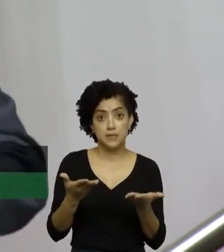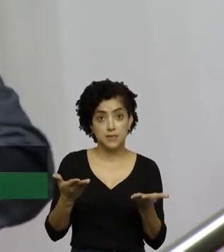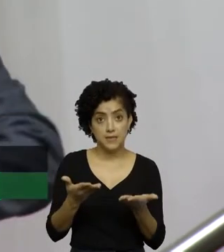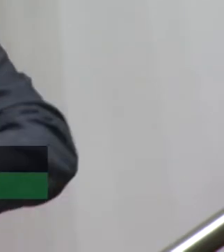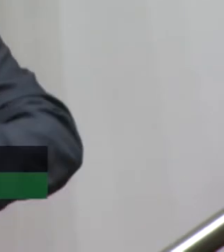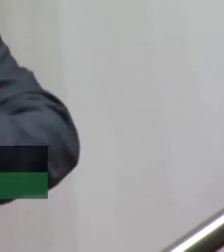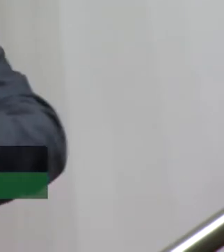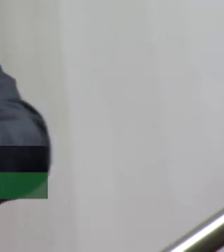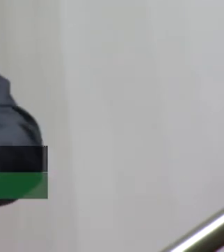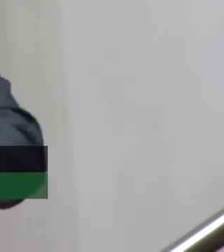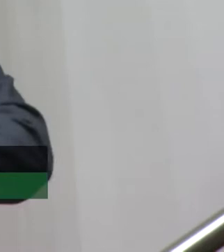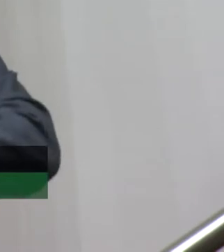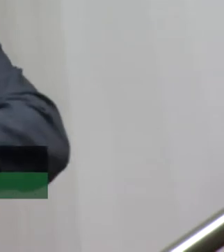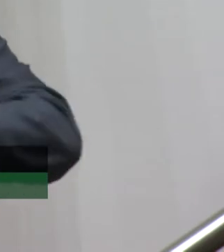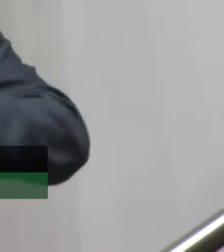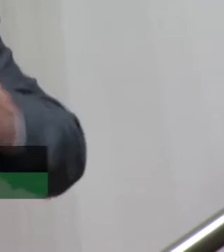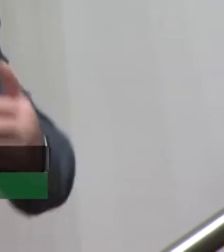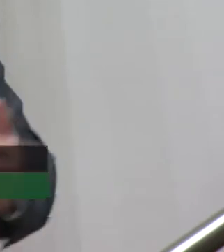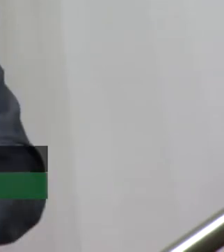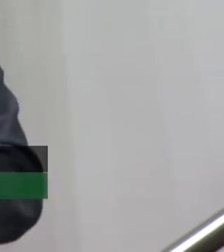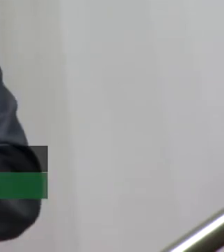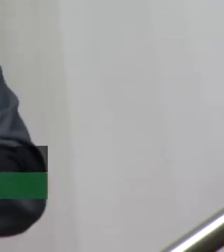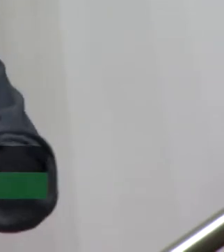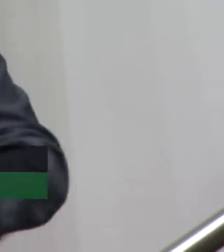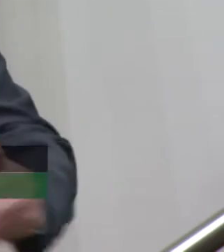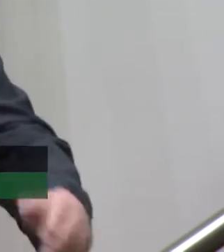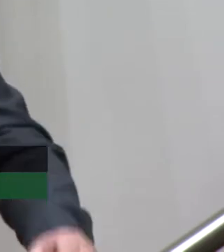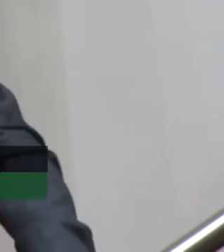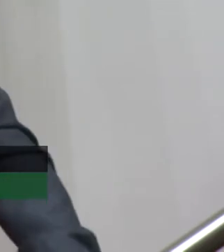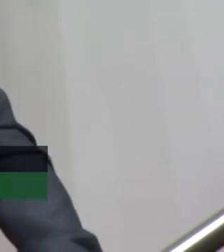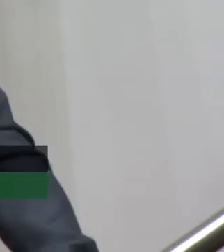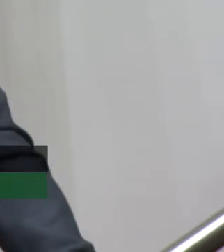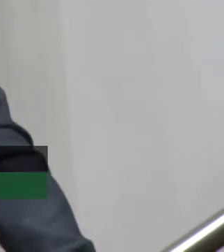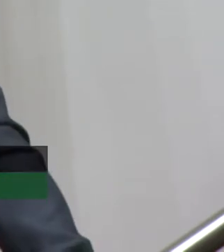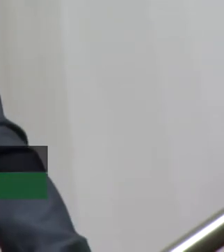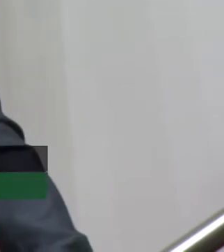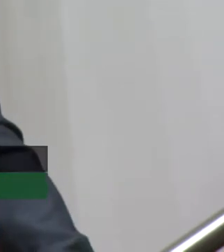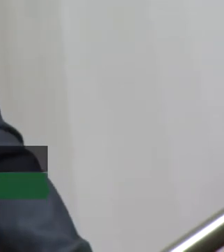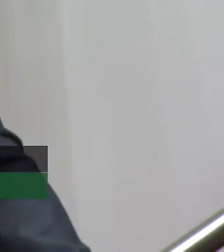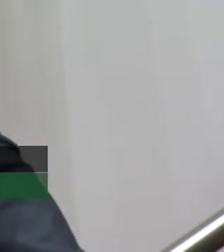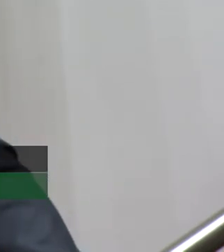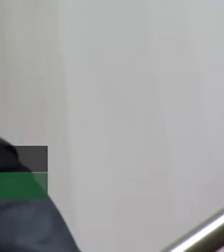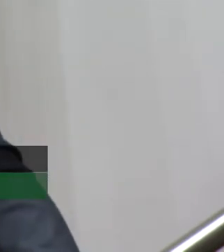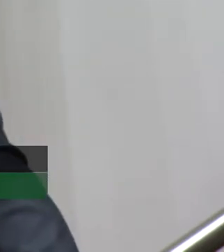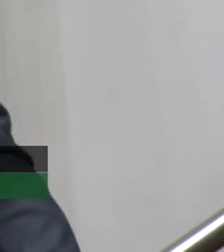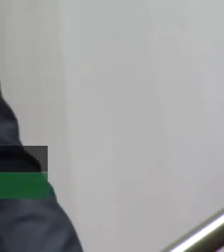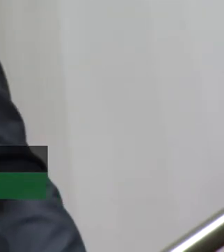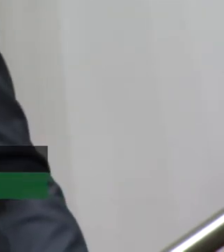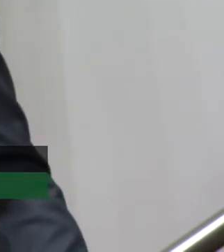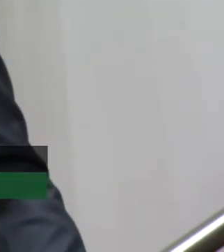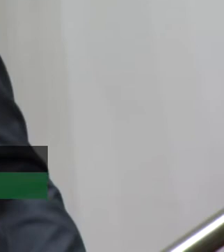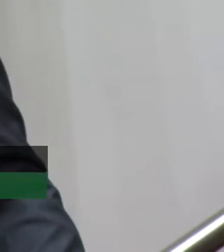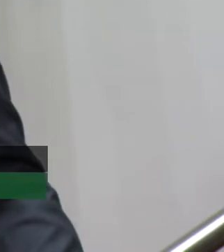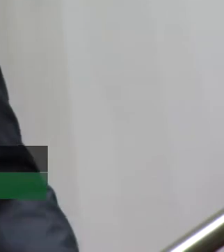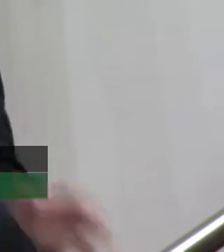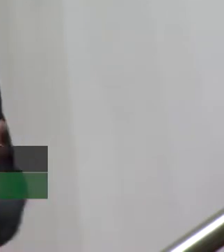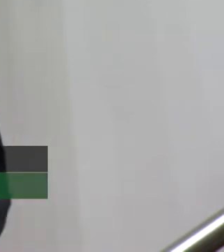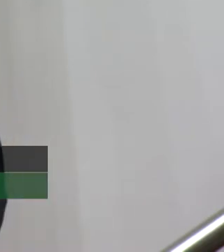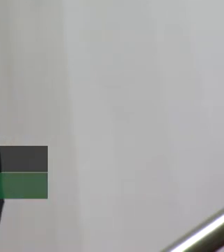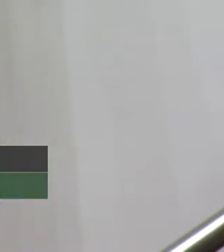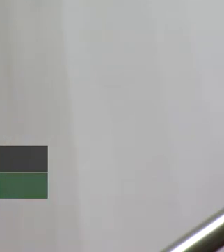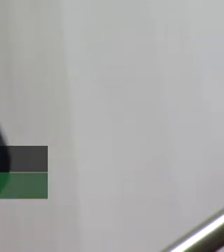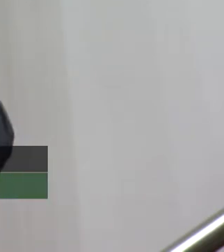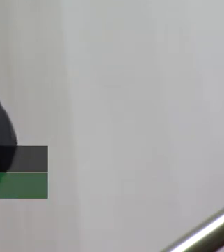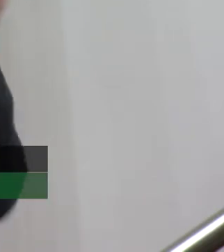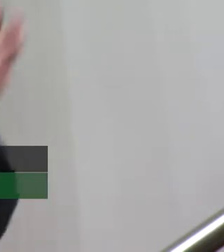segundo momento da segunda rodada, onde inúmeras pessoas